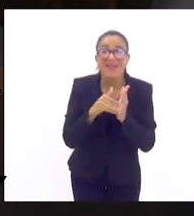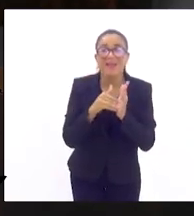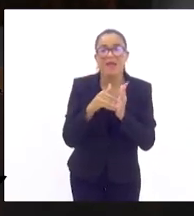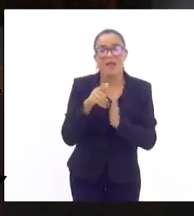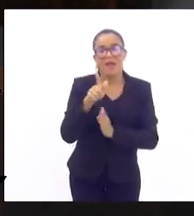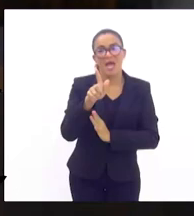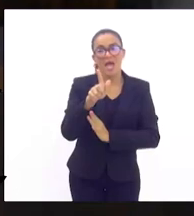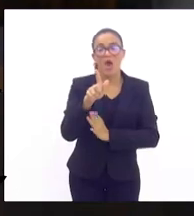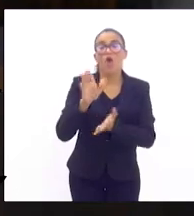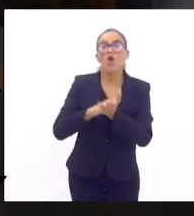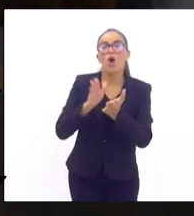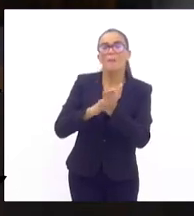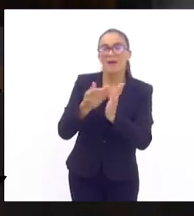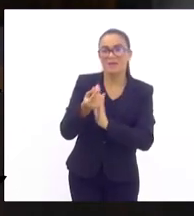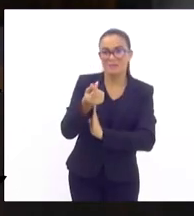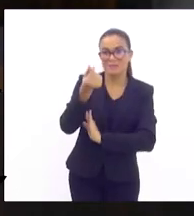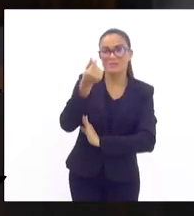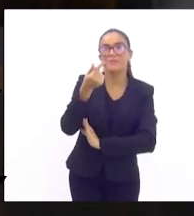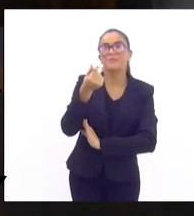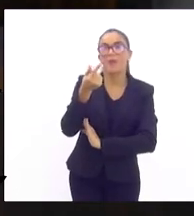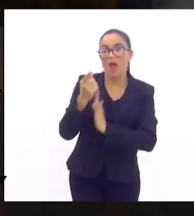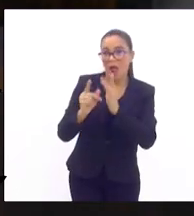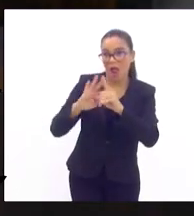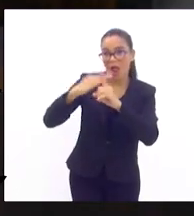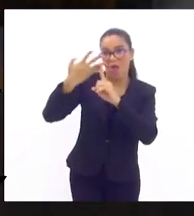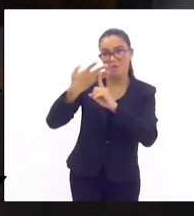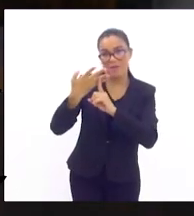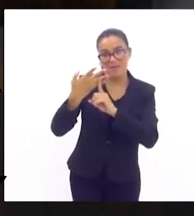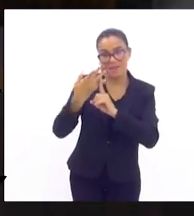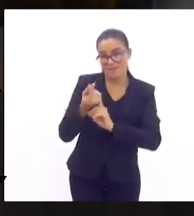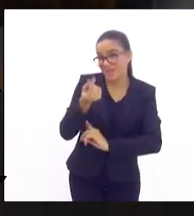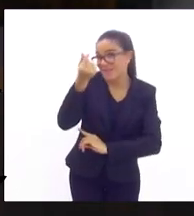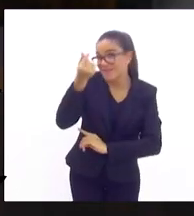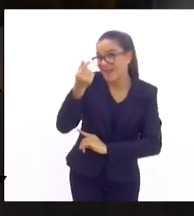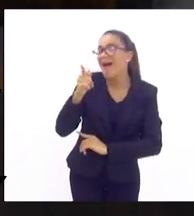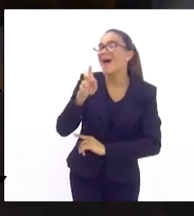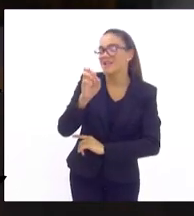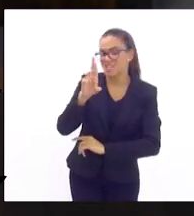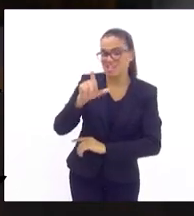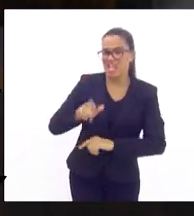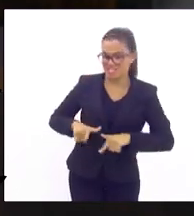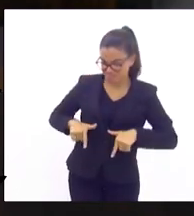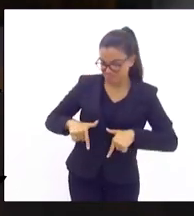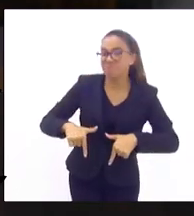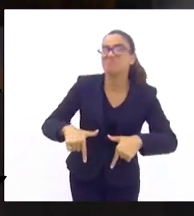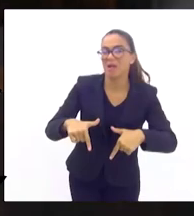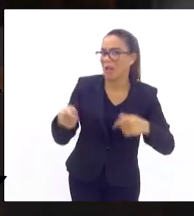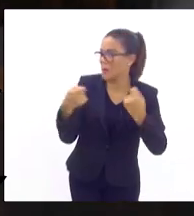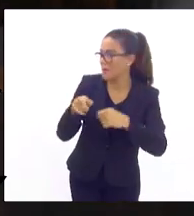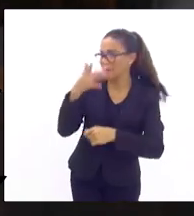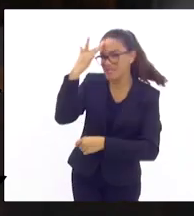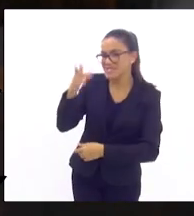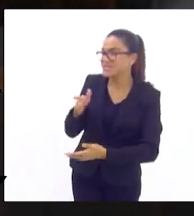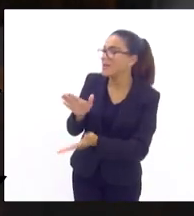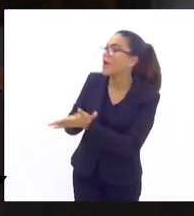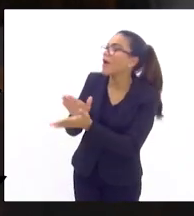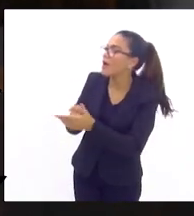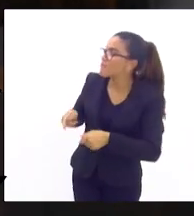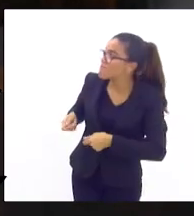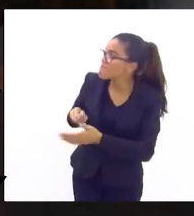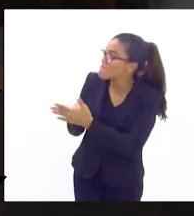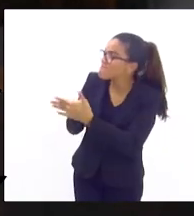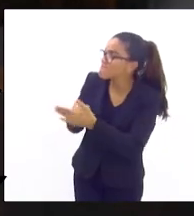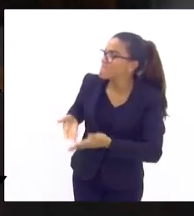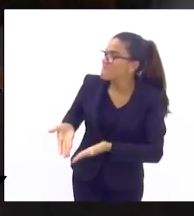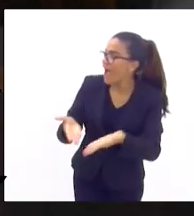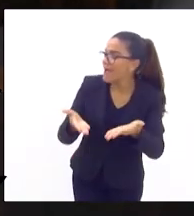bem. Quem homologa o aumento da tarifa é a Genesa. Isso ela faz. Não precisa de ninguém para ajudar a questionar nada. Isso ela